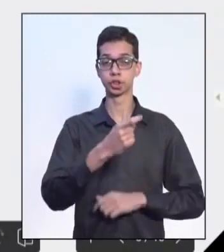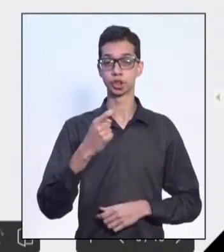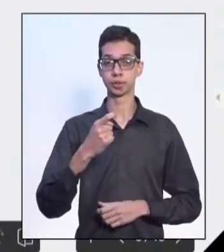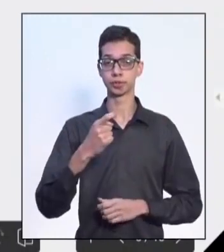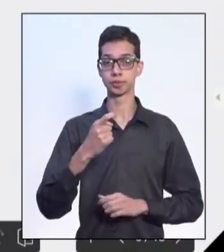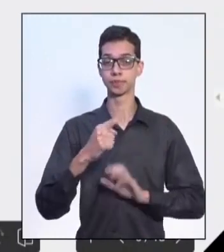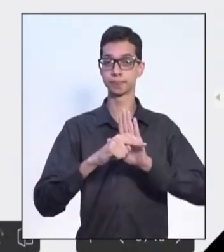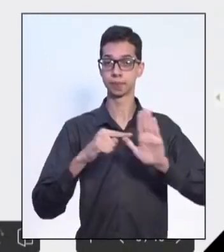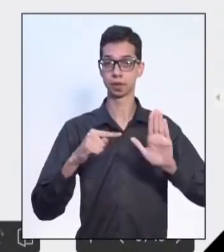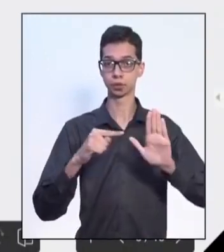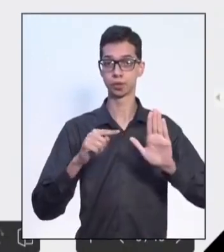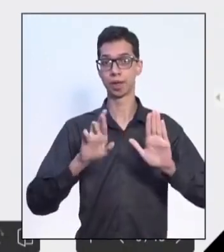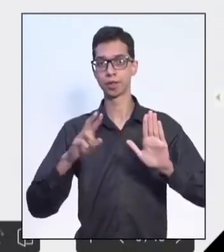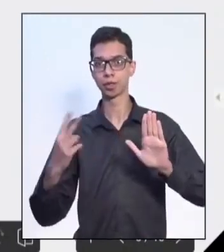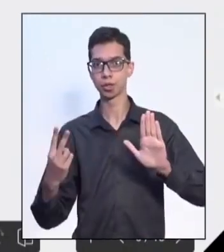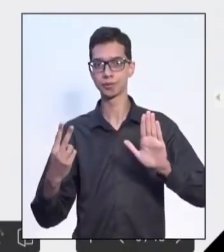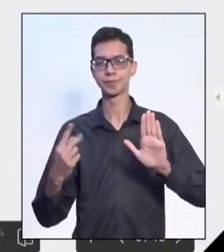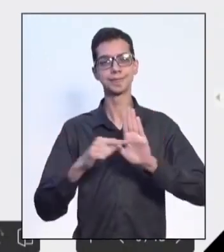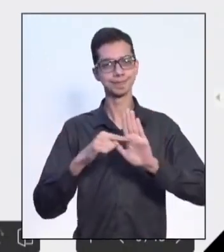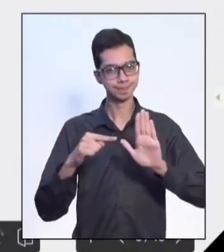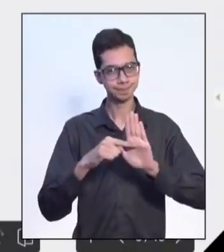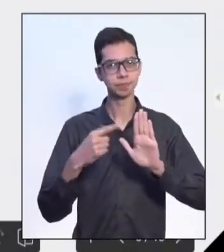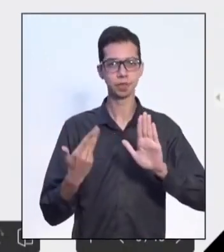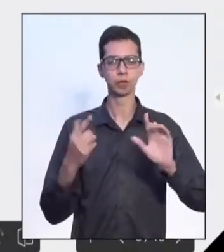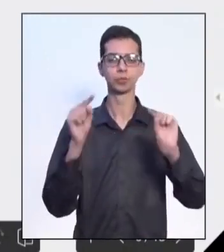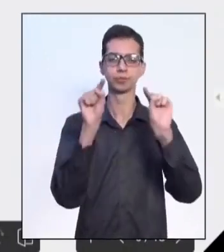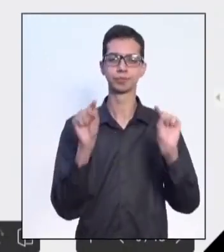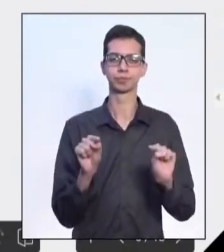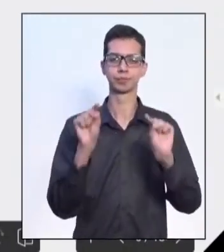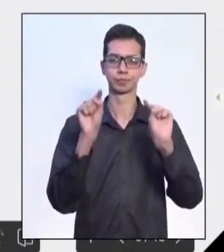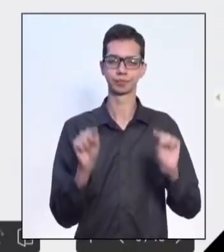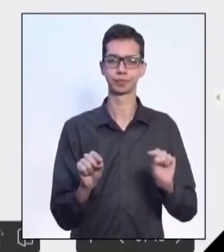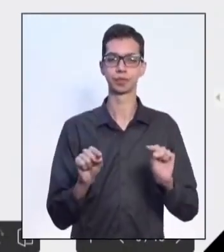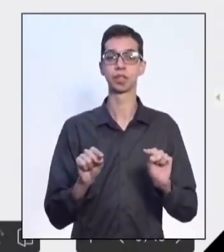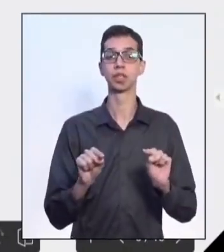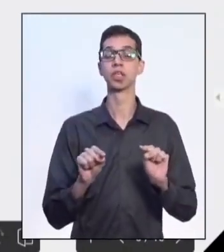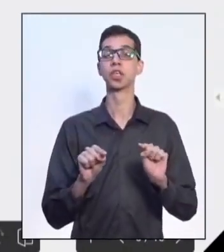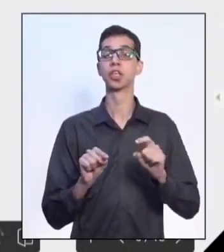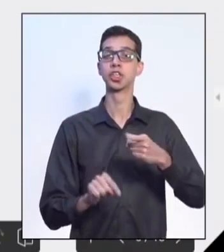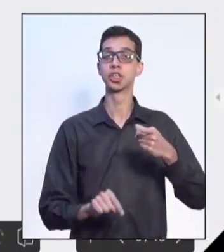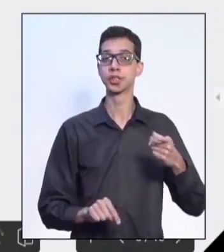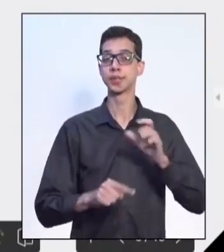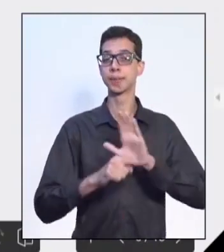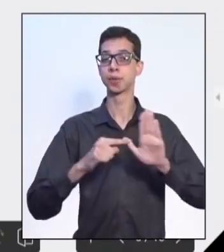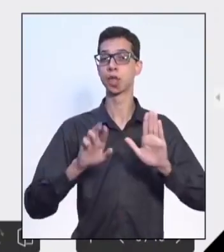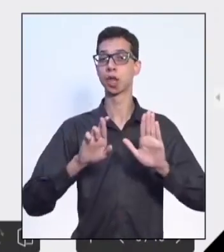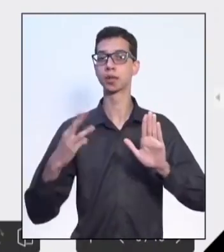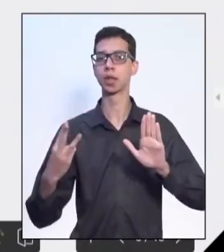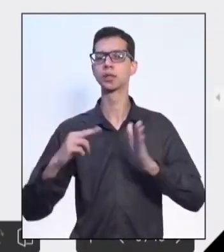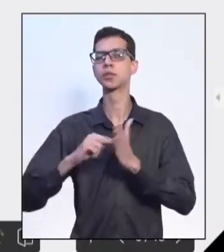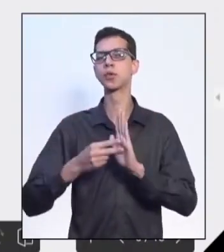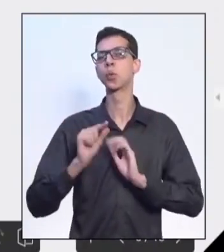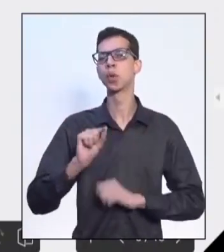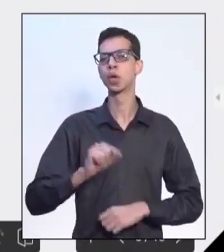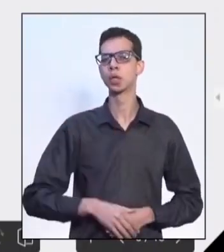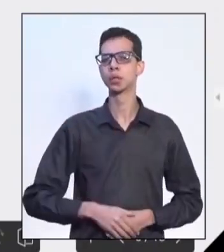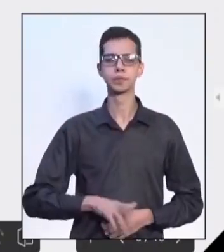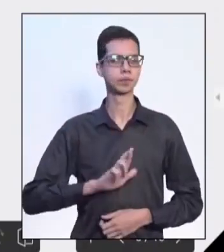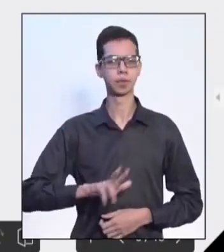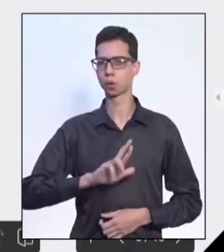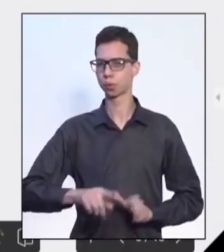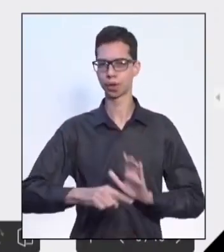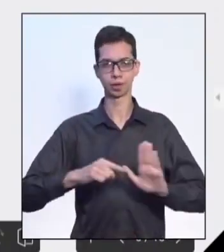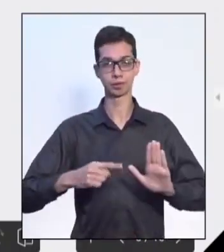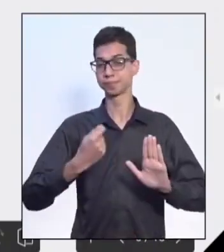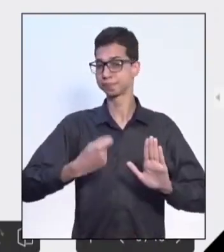negativo, dentro dos parênteses. E aqui, x menos R3 não é, então não precisa pôr